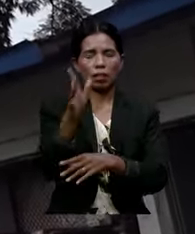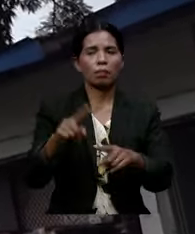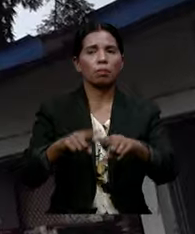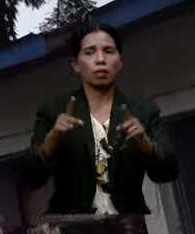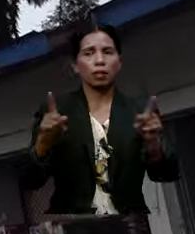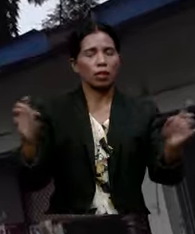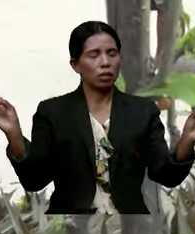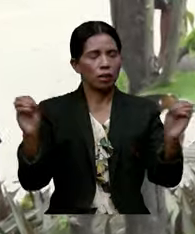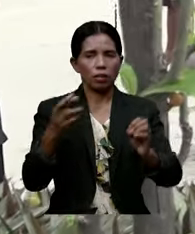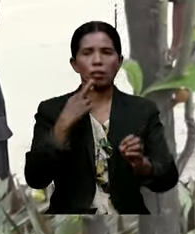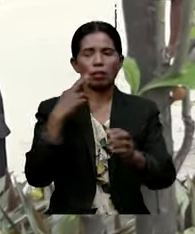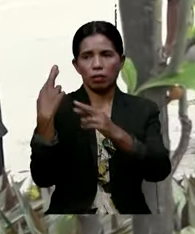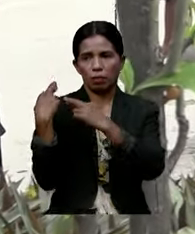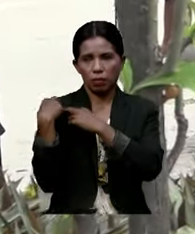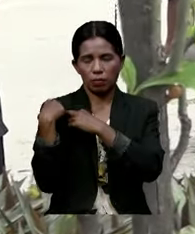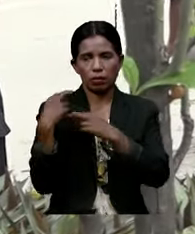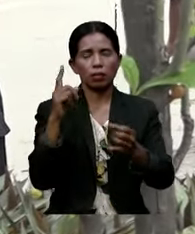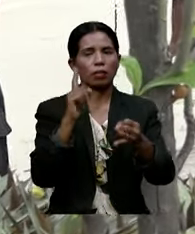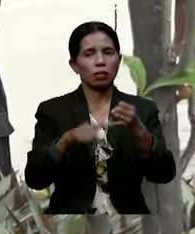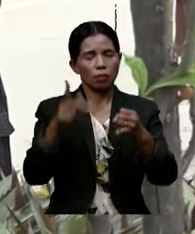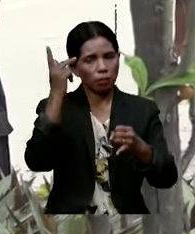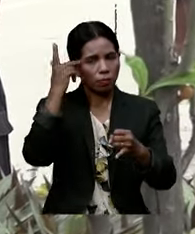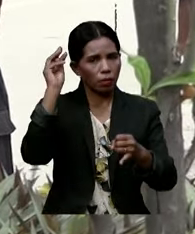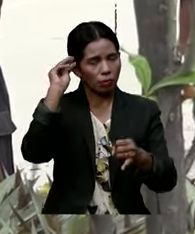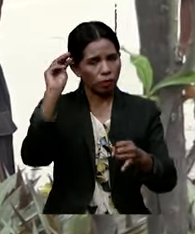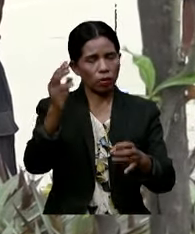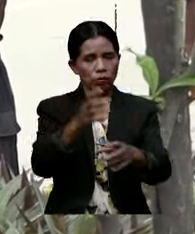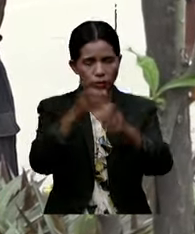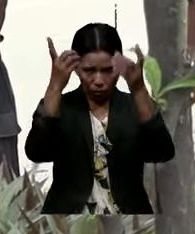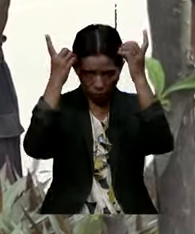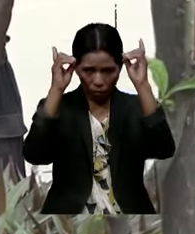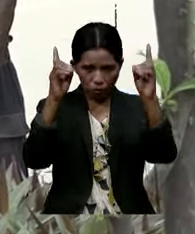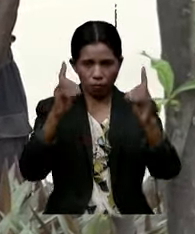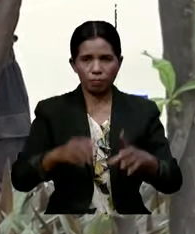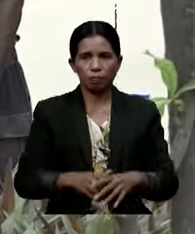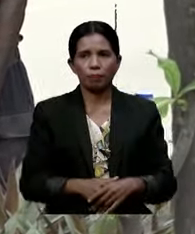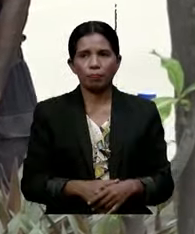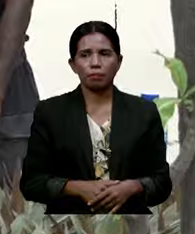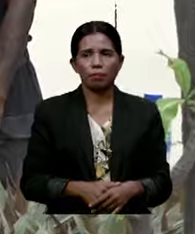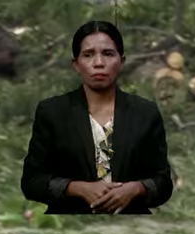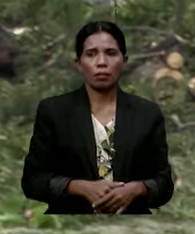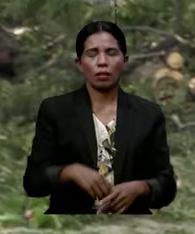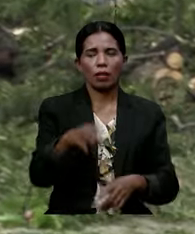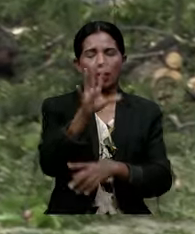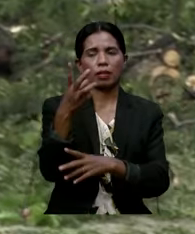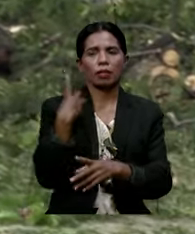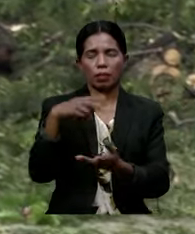be tambalai ha responsabilidade e gus mai primeiro ministro mak foti desi jau. Ai inde be kamari ke